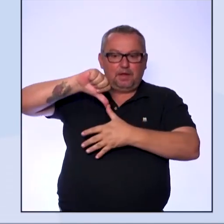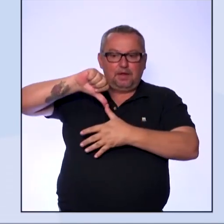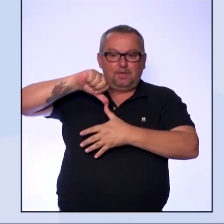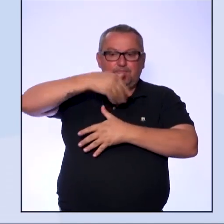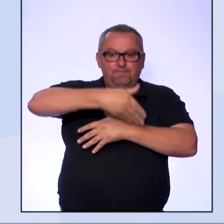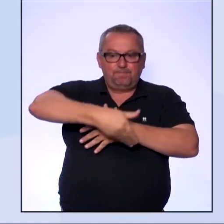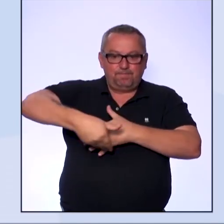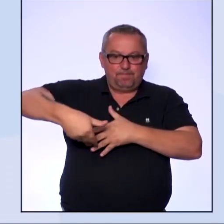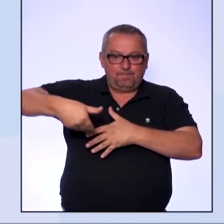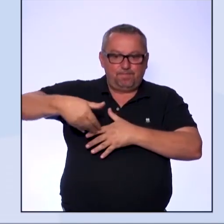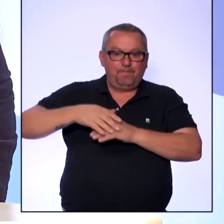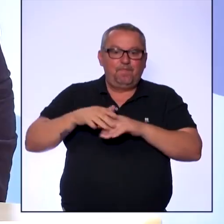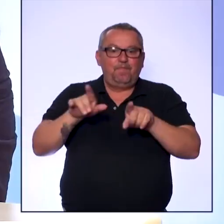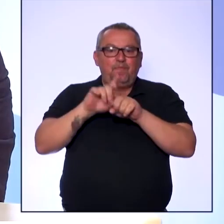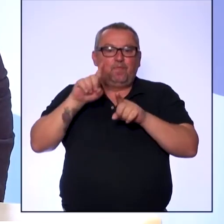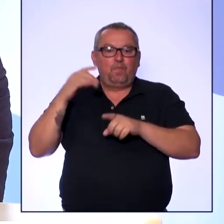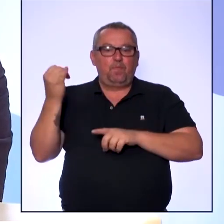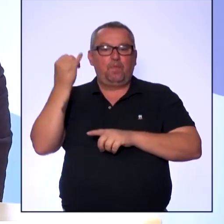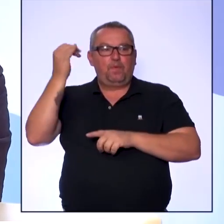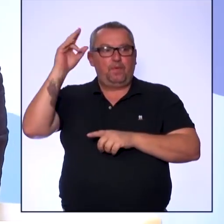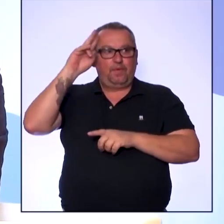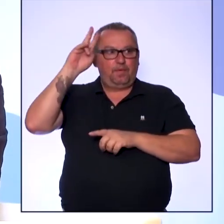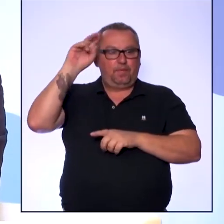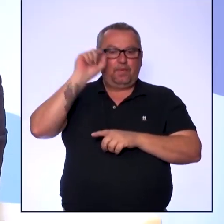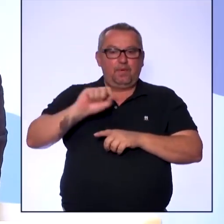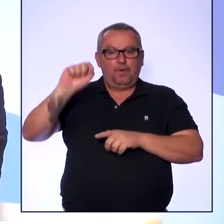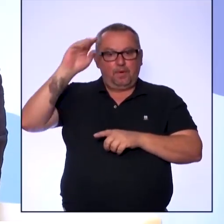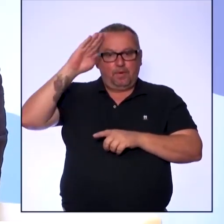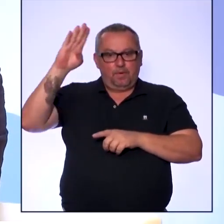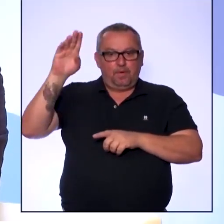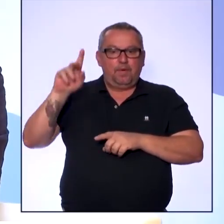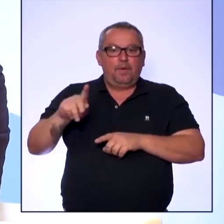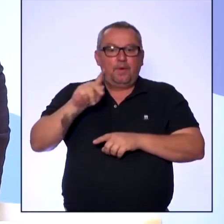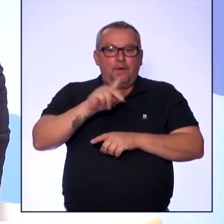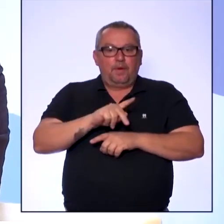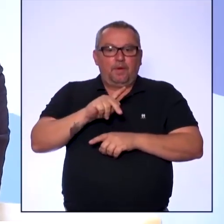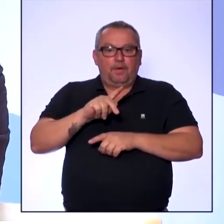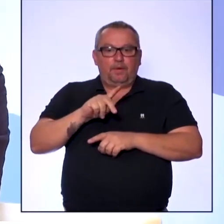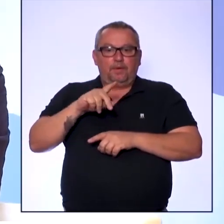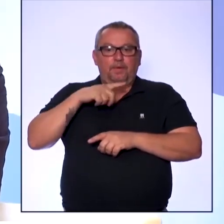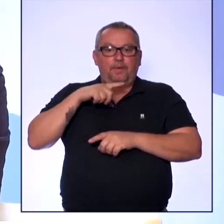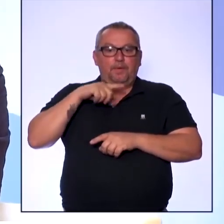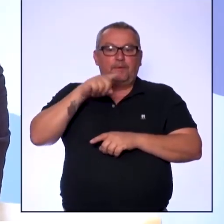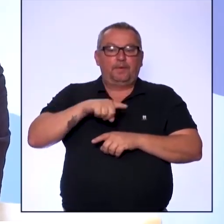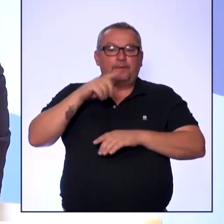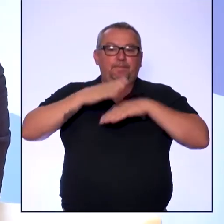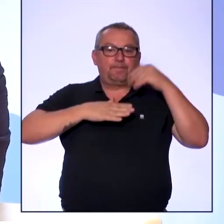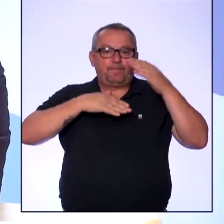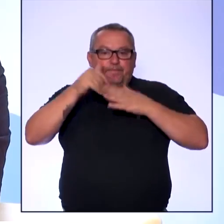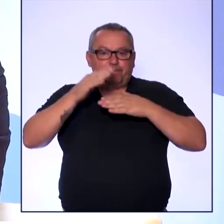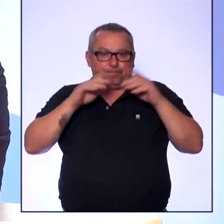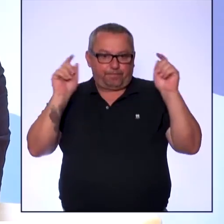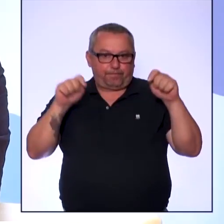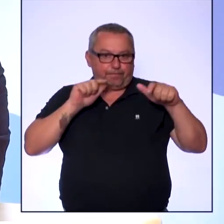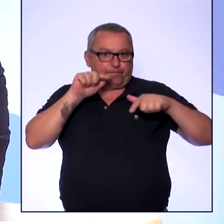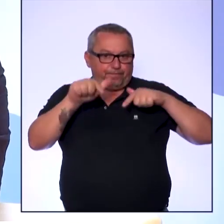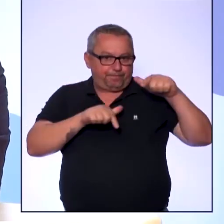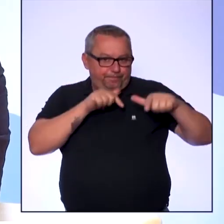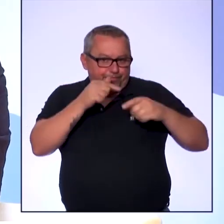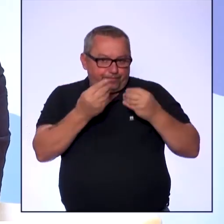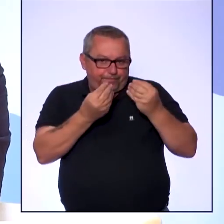América Latina. É importante a gente lembrar, principalmente aos professores, né, que essa habilidade ela pode ser trabalhada